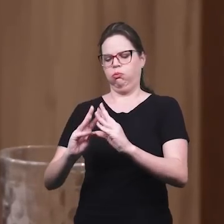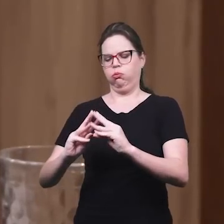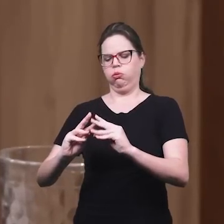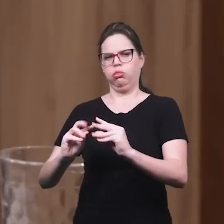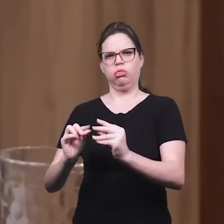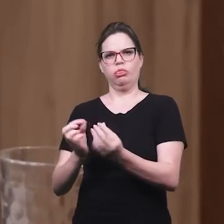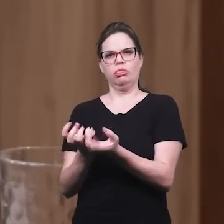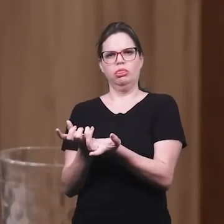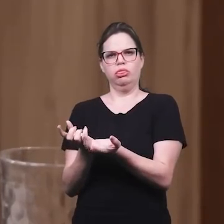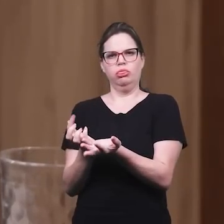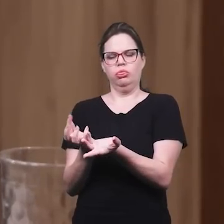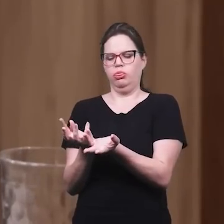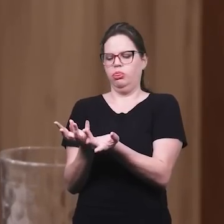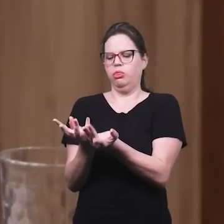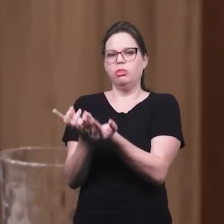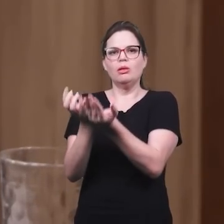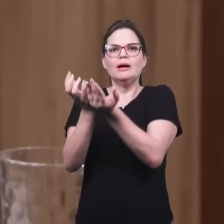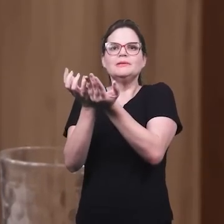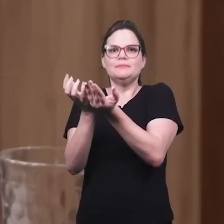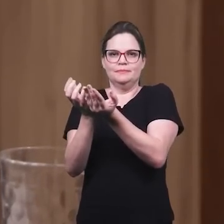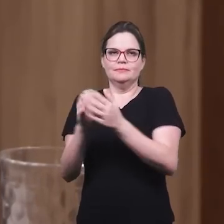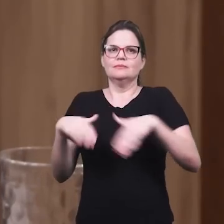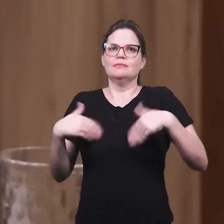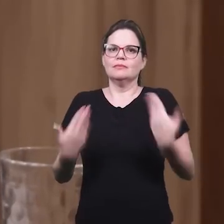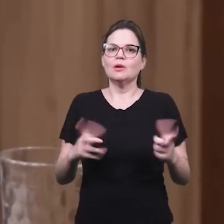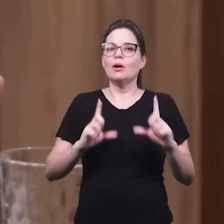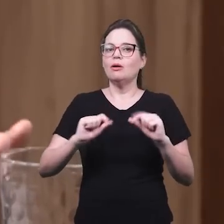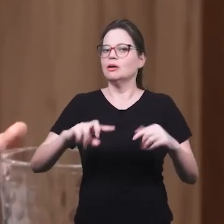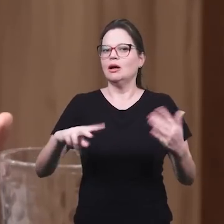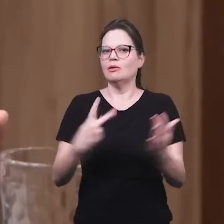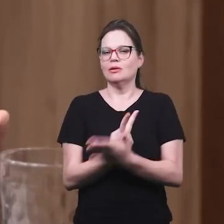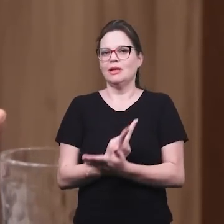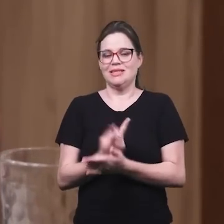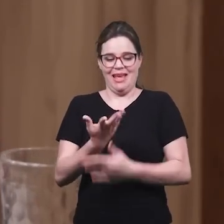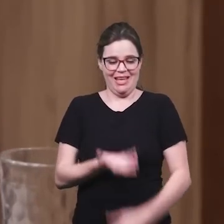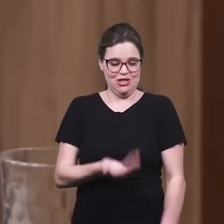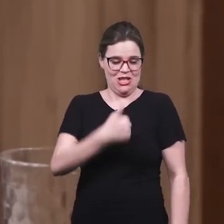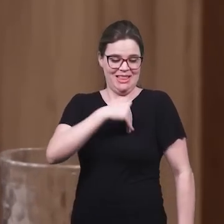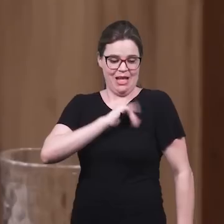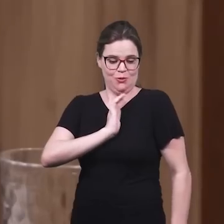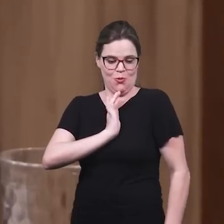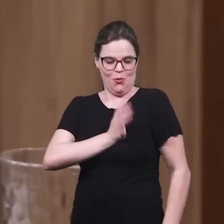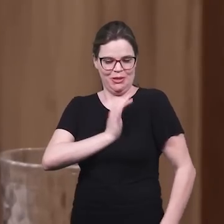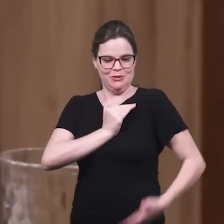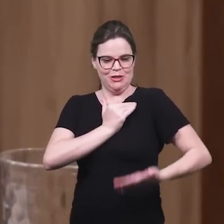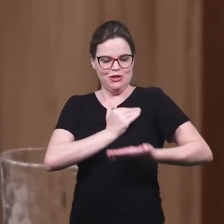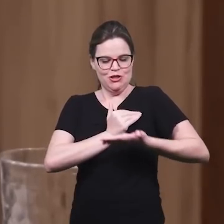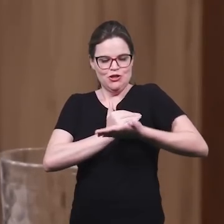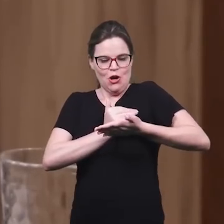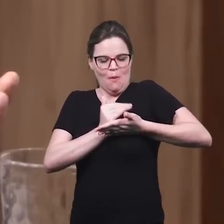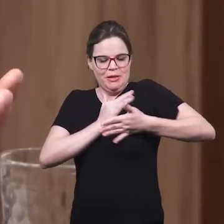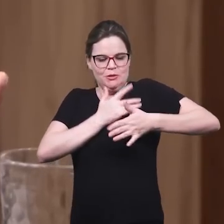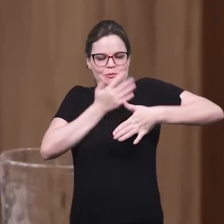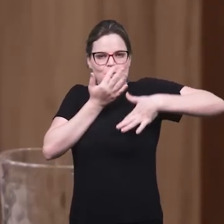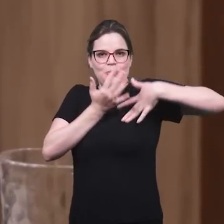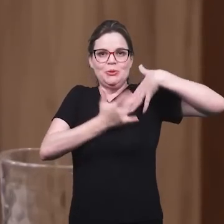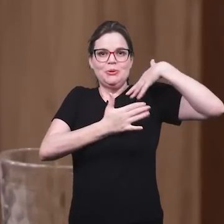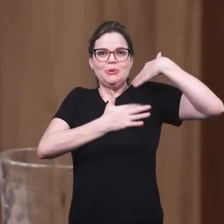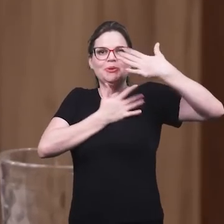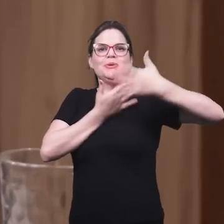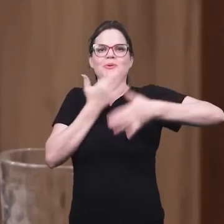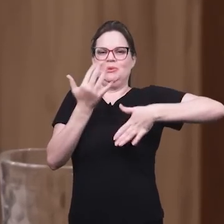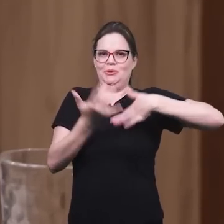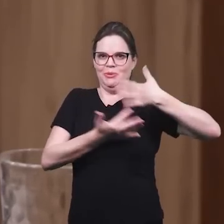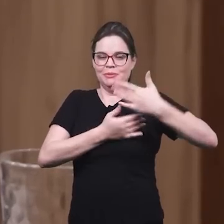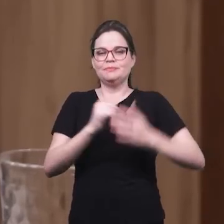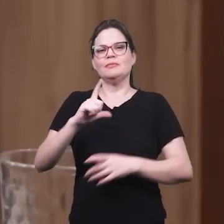da ação do Espírito Santo, da vida, né? É o que dá alegria na festa, E esse vinho, inclusive, existe um aspecto interessante